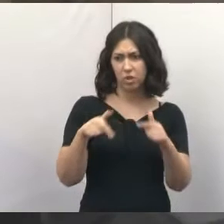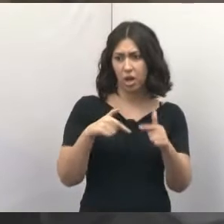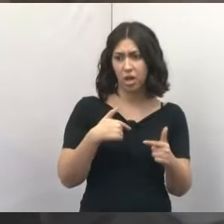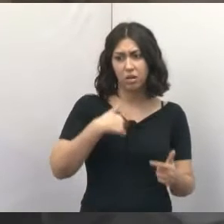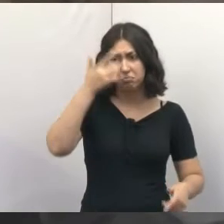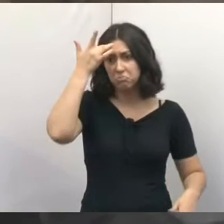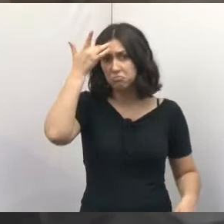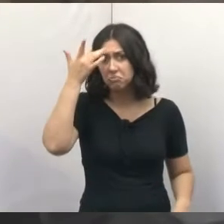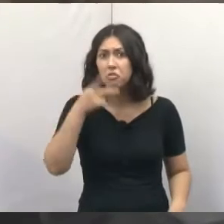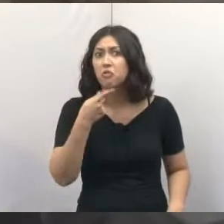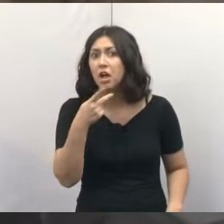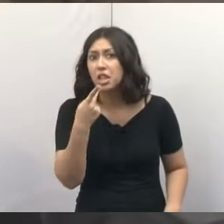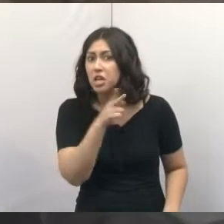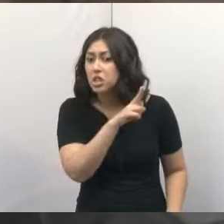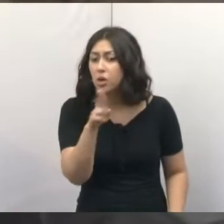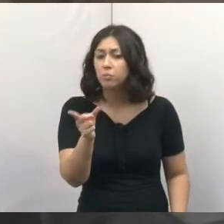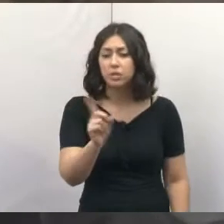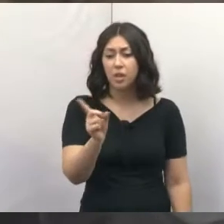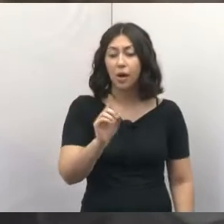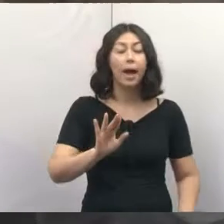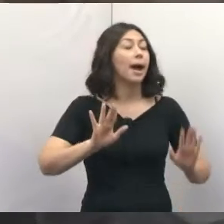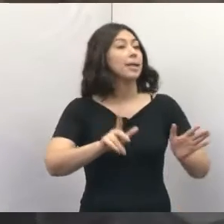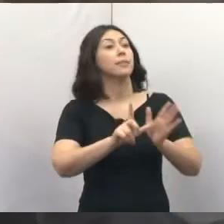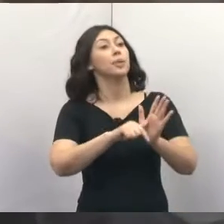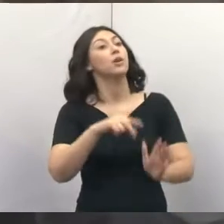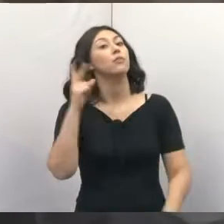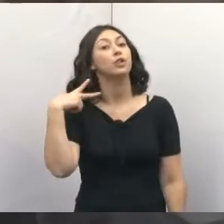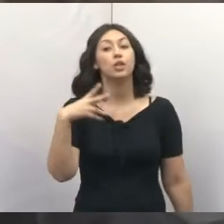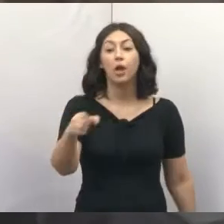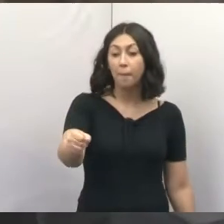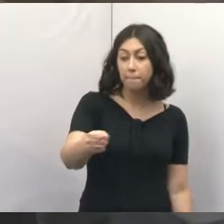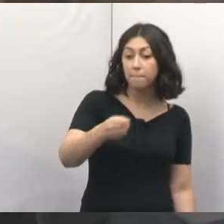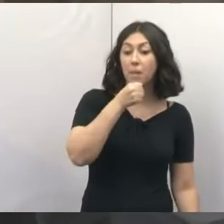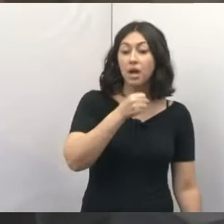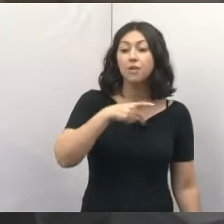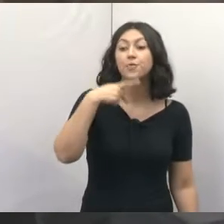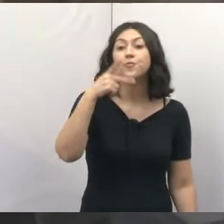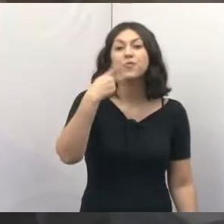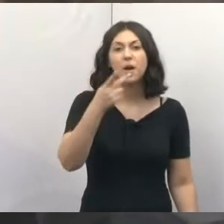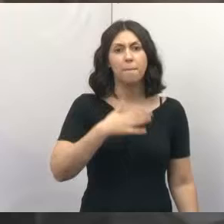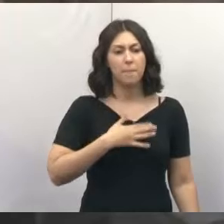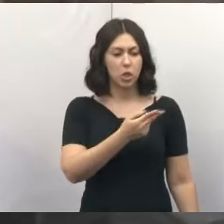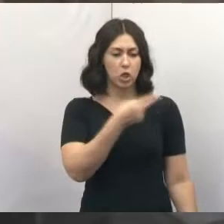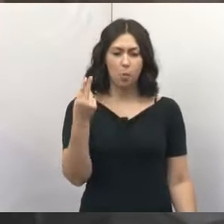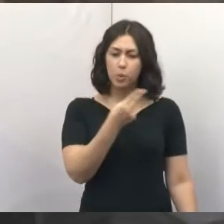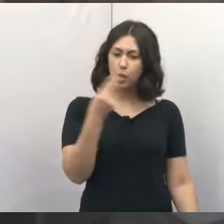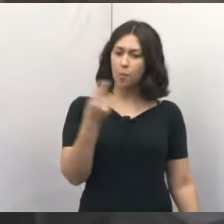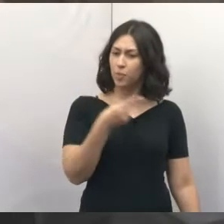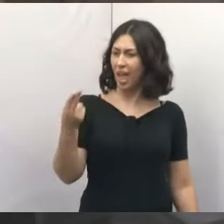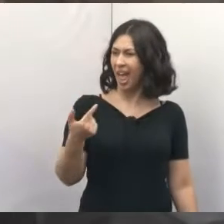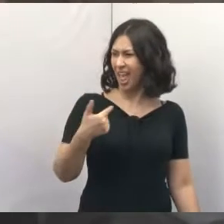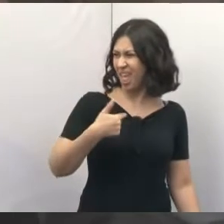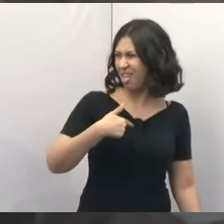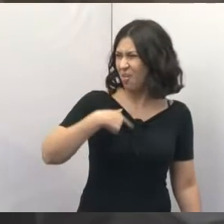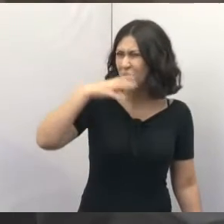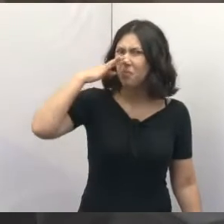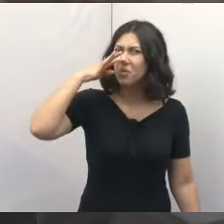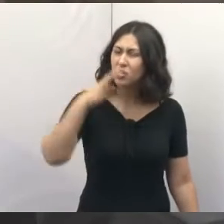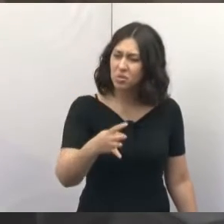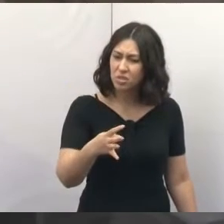de ninguém. Aí o vereador vai lá, pega o microfone, pede a fala e fica falando meu nome, achando que eu estou